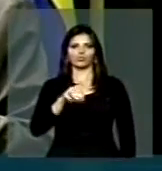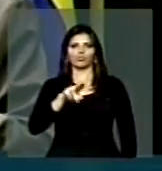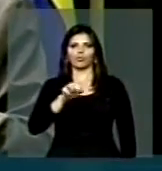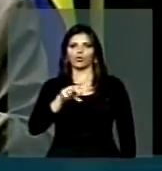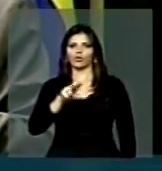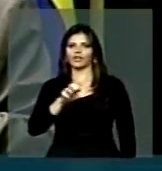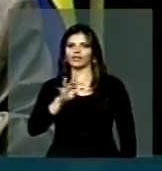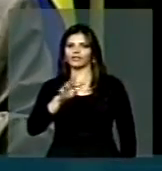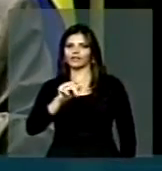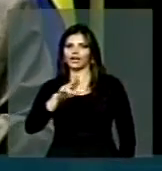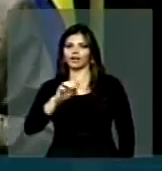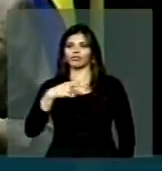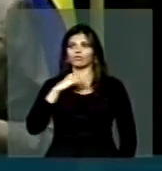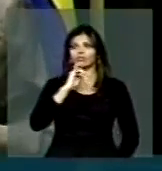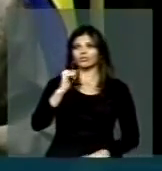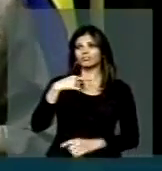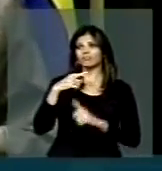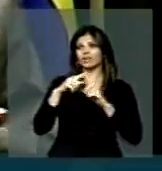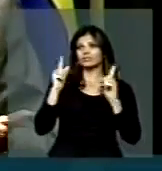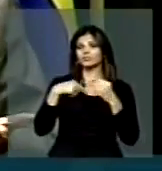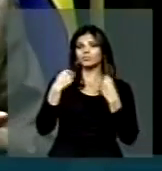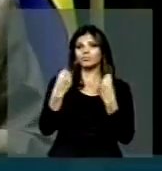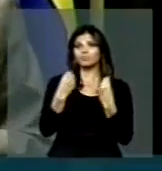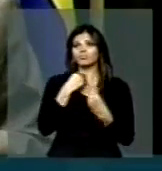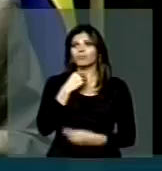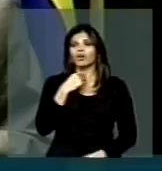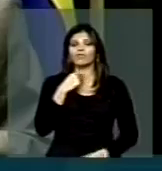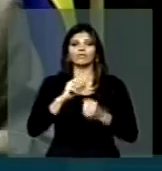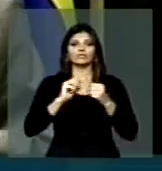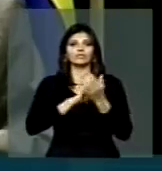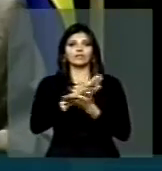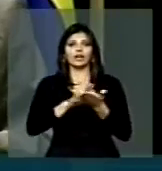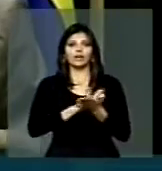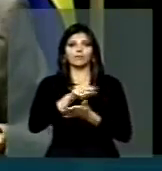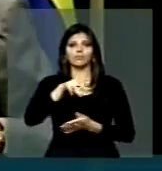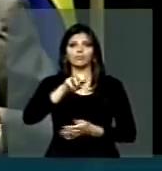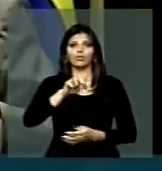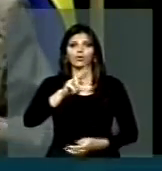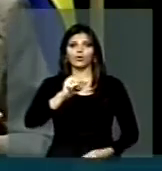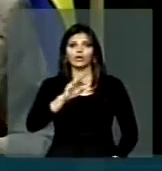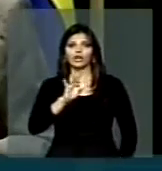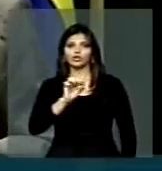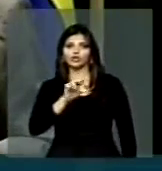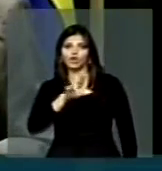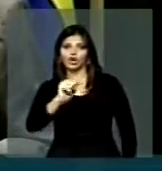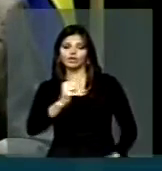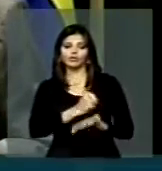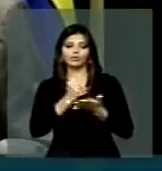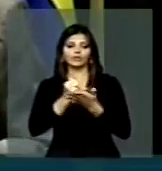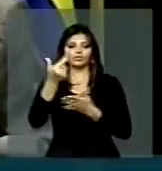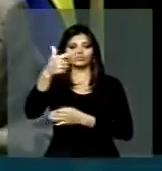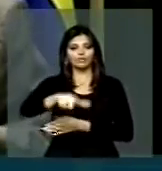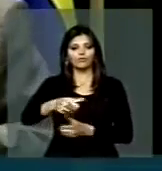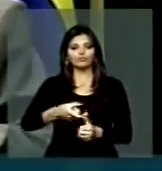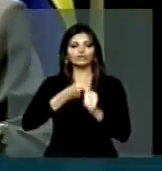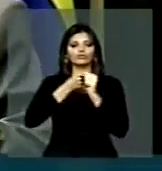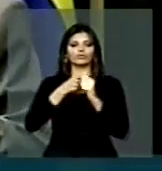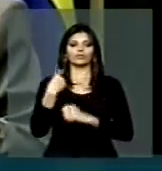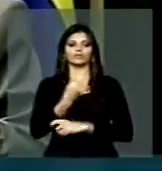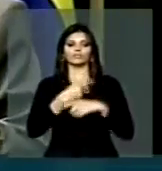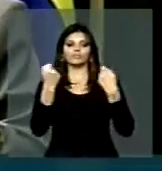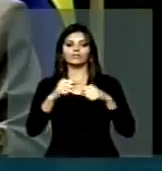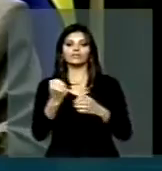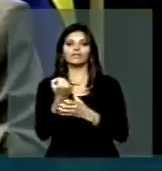nada com o aval pessoal, porque nós precisamos, para terminar a moratória, e restabelecer um novo contrato das dívidas, nós precisamos